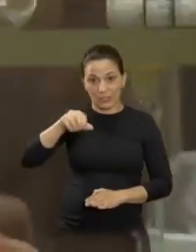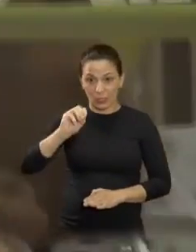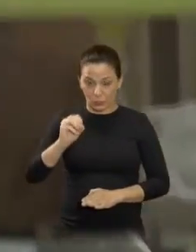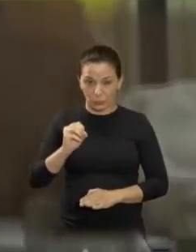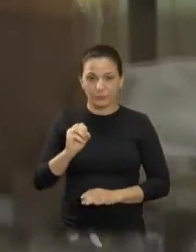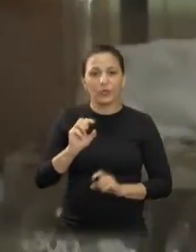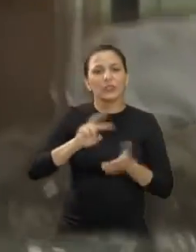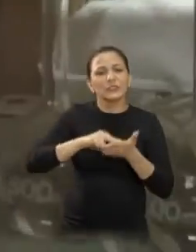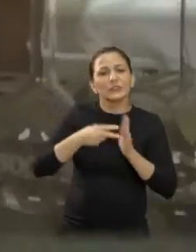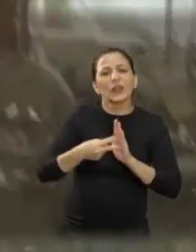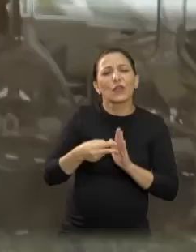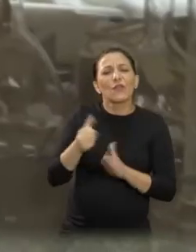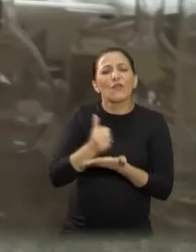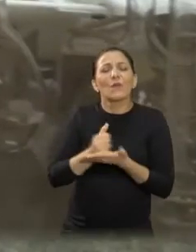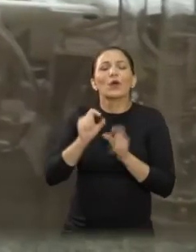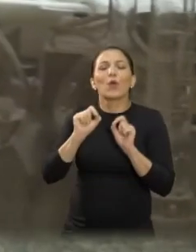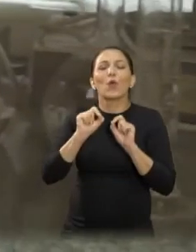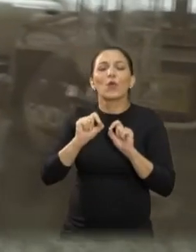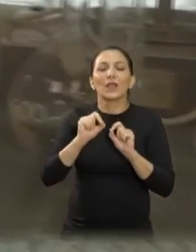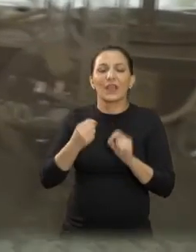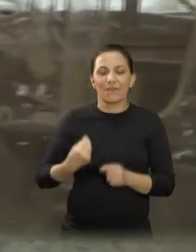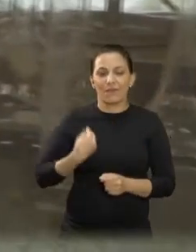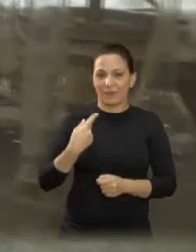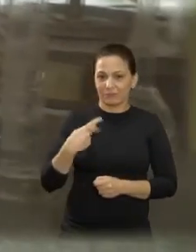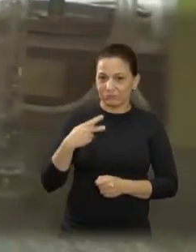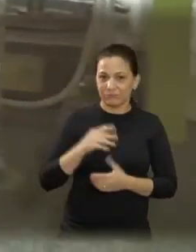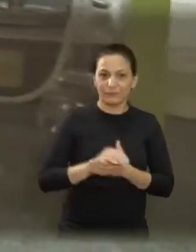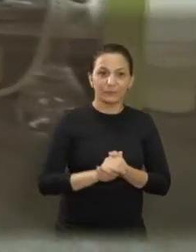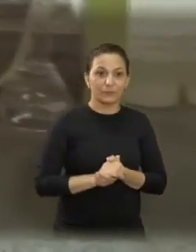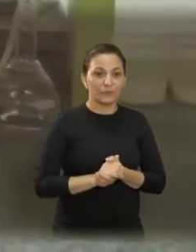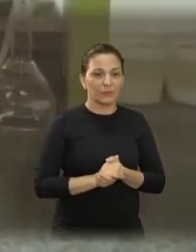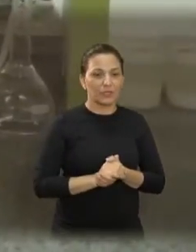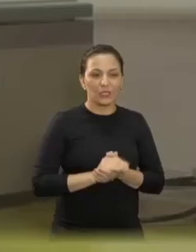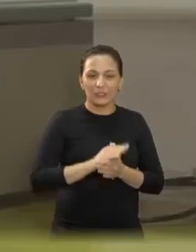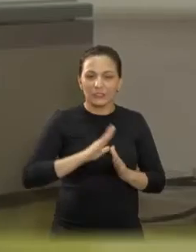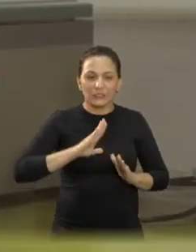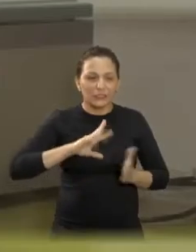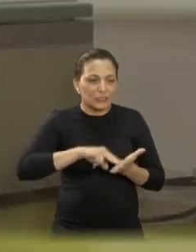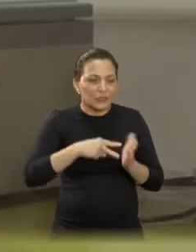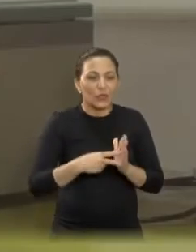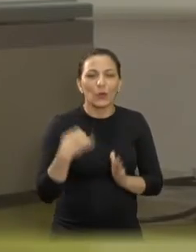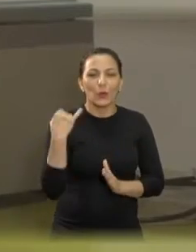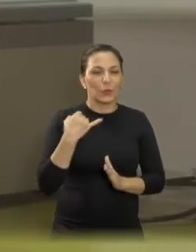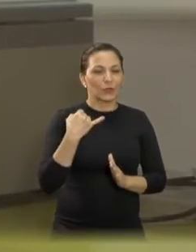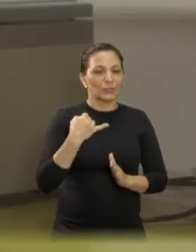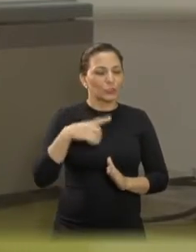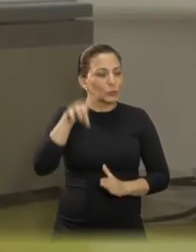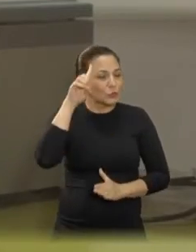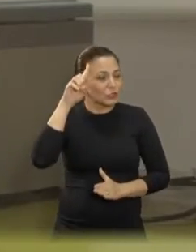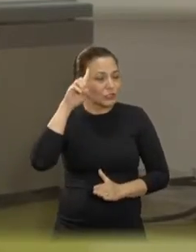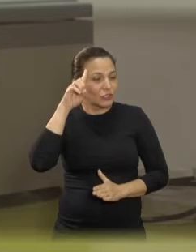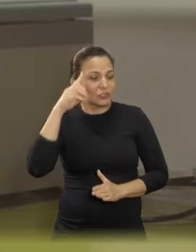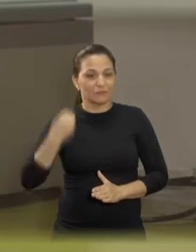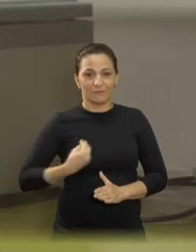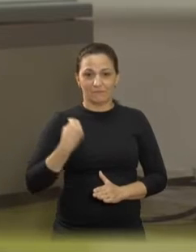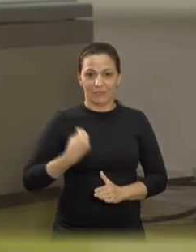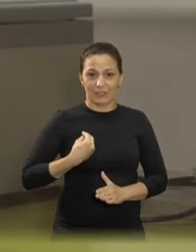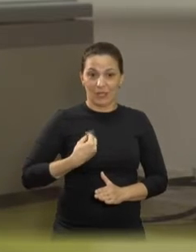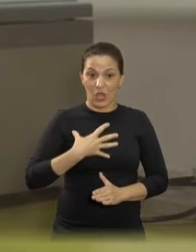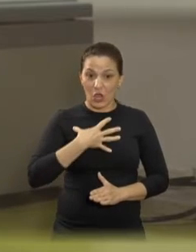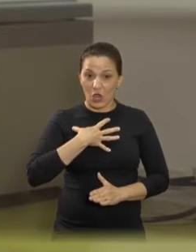em sua vida. Ela é tudo porque ela faz parte hoje do dia a dia, porque meu filho também é farmacêutico, mais